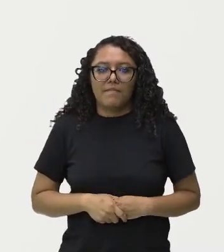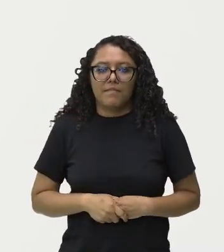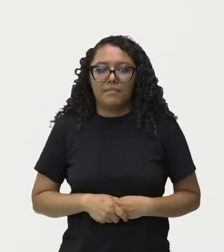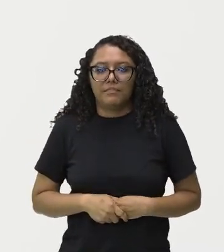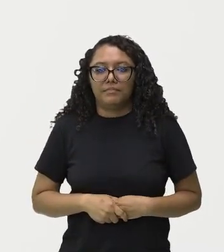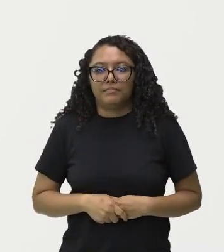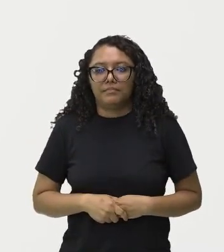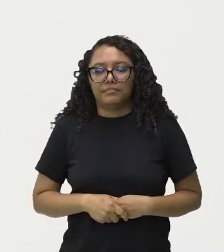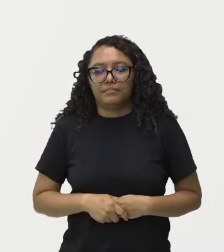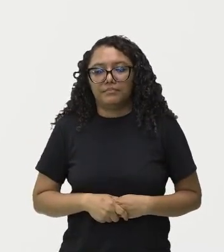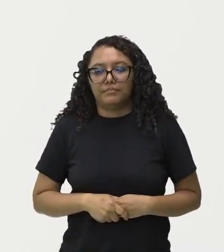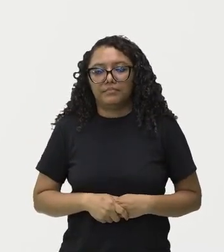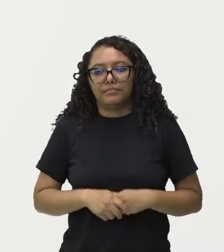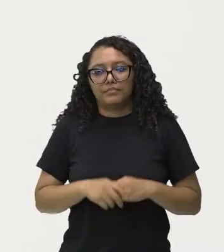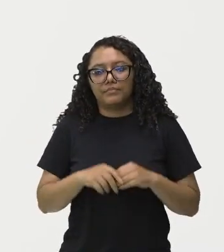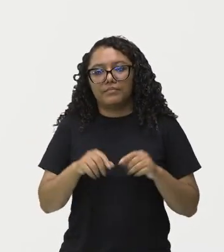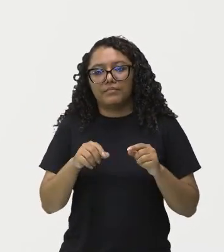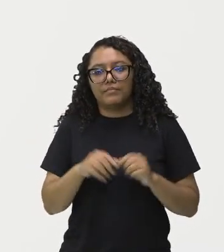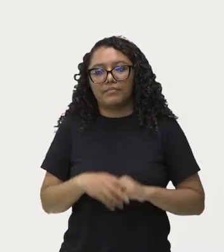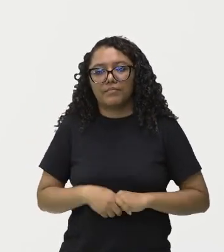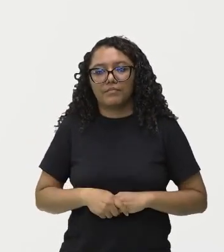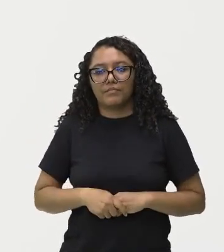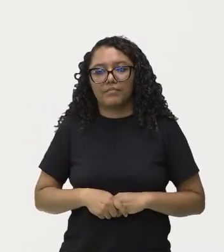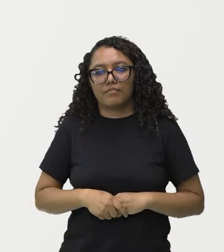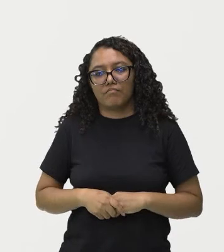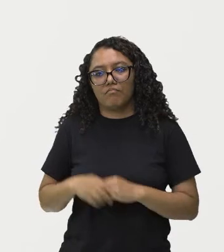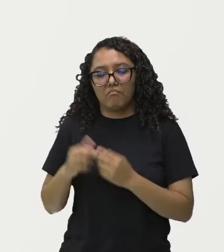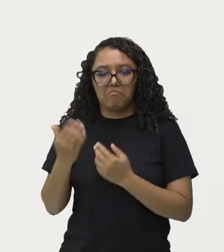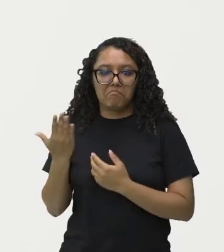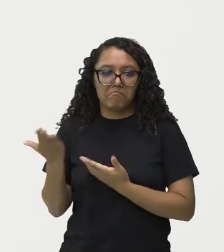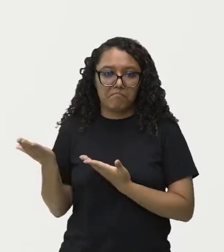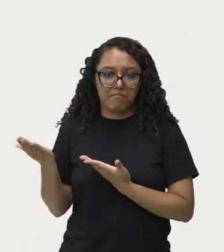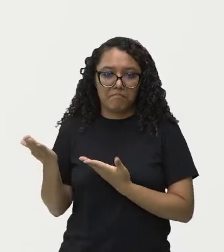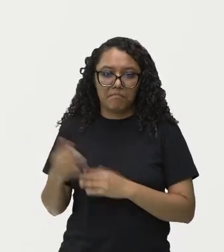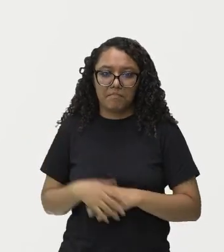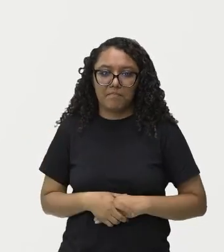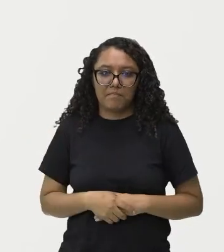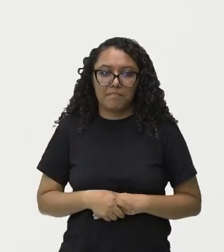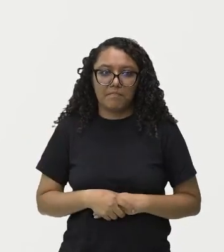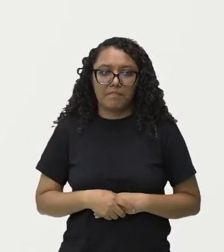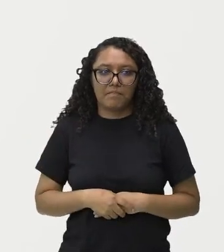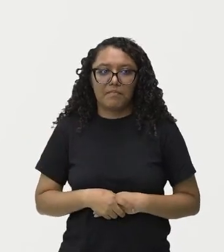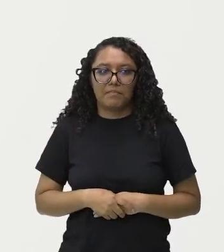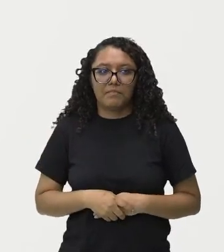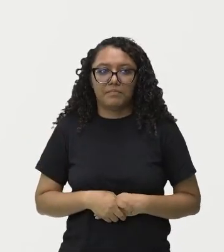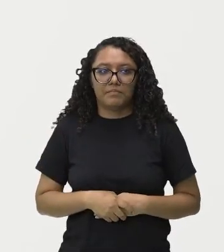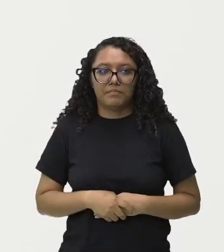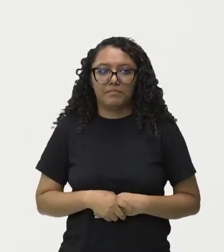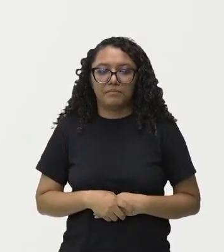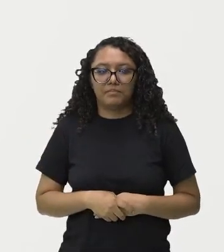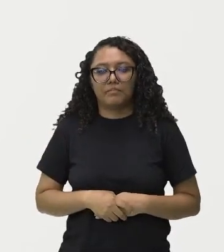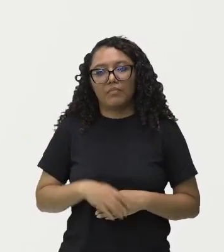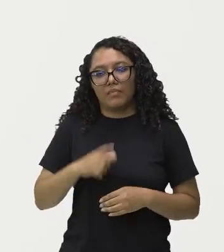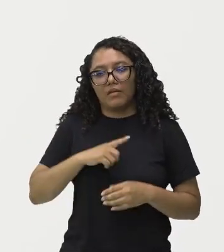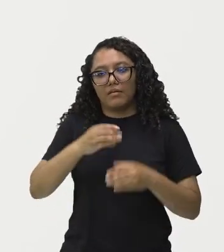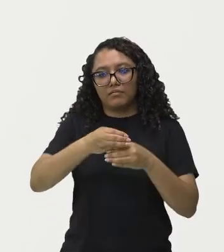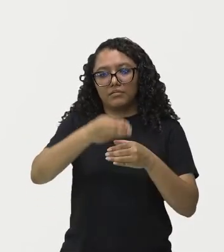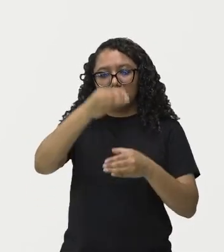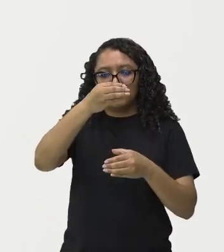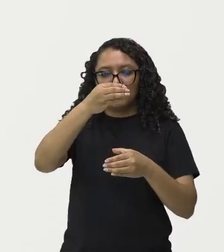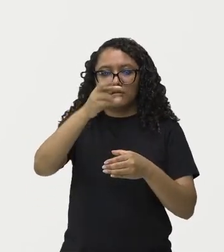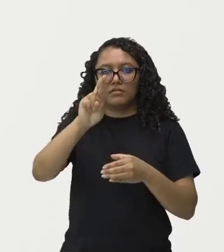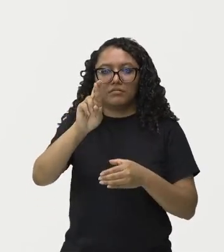e o raio da base R, conforme a figura a seguir. Muito bem. O cilindro aqui, né? Um cilindro